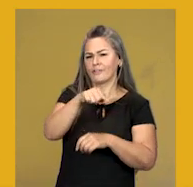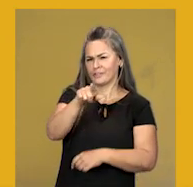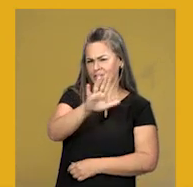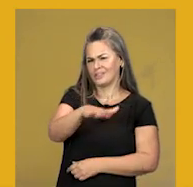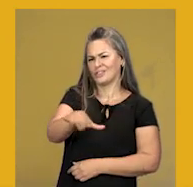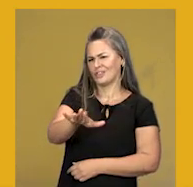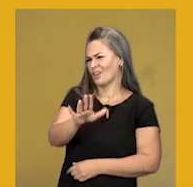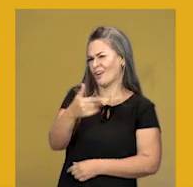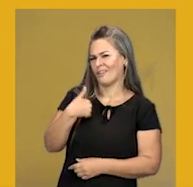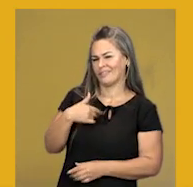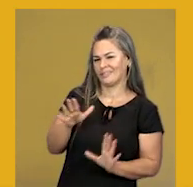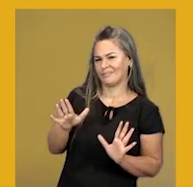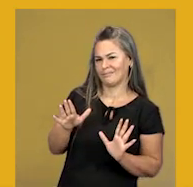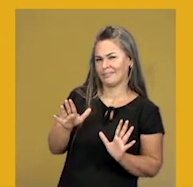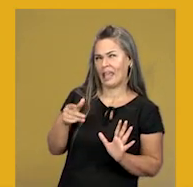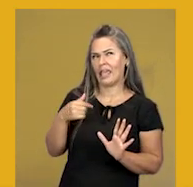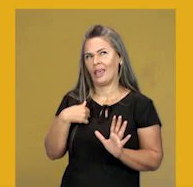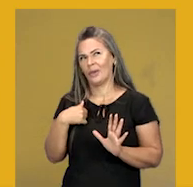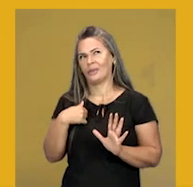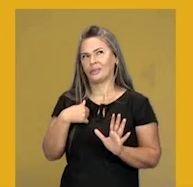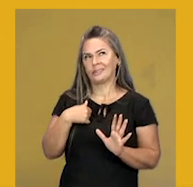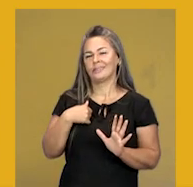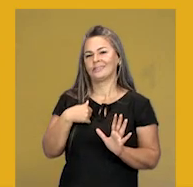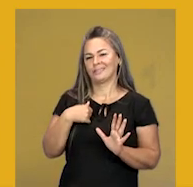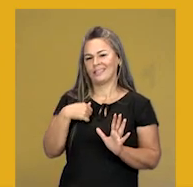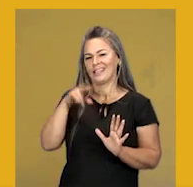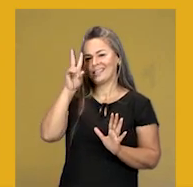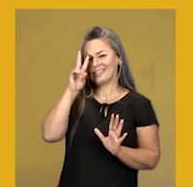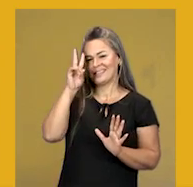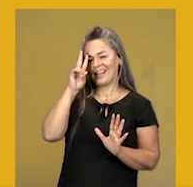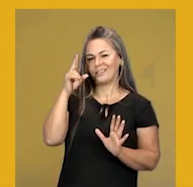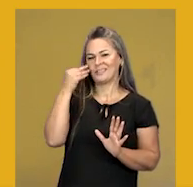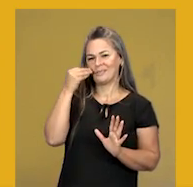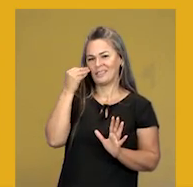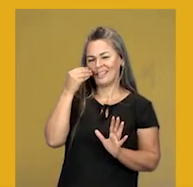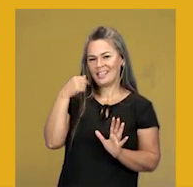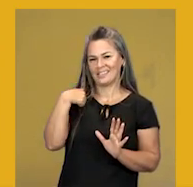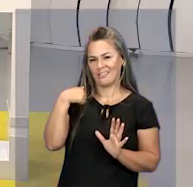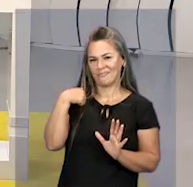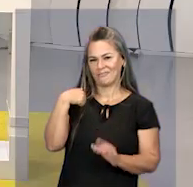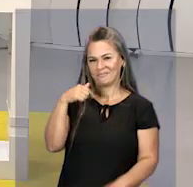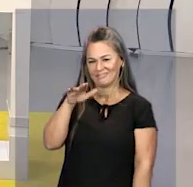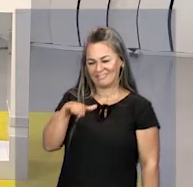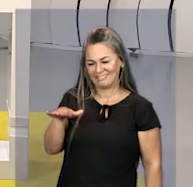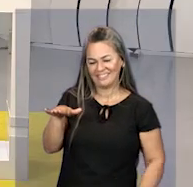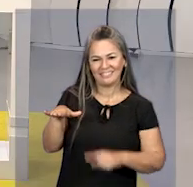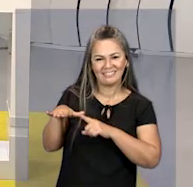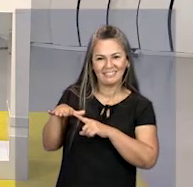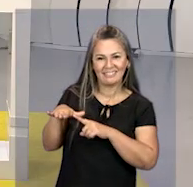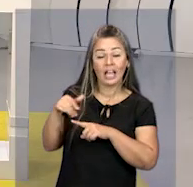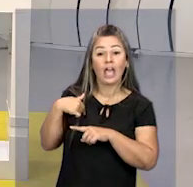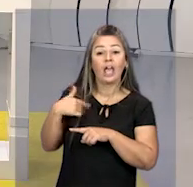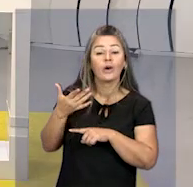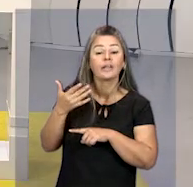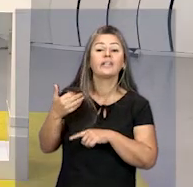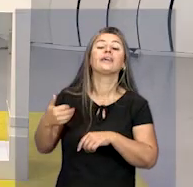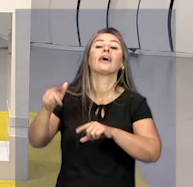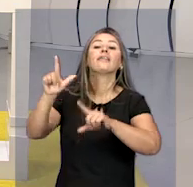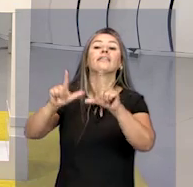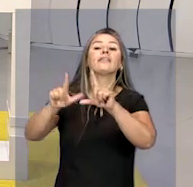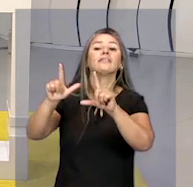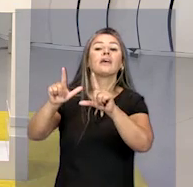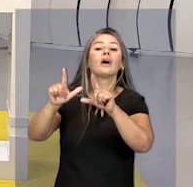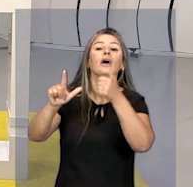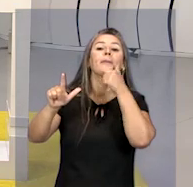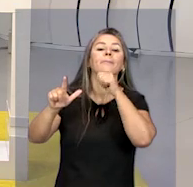processo. Eu, mais ou menos. Mas eu me lembro que quando eu era criança, eu queria assistir desenho e minha mãe